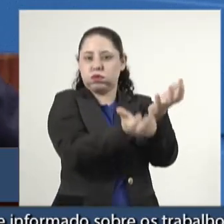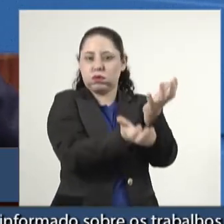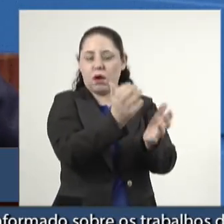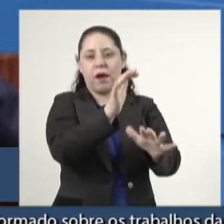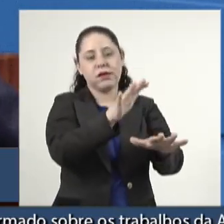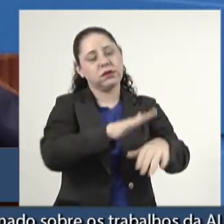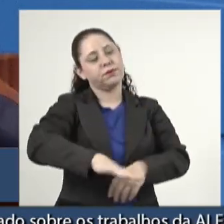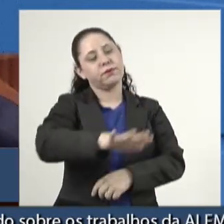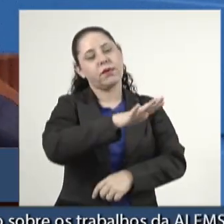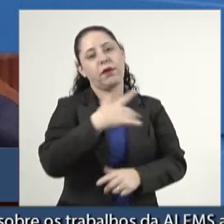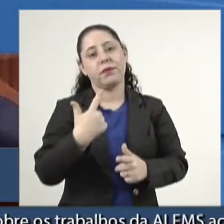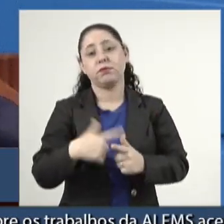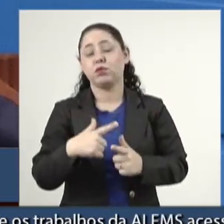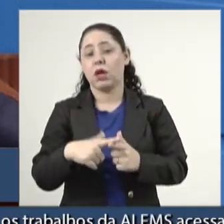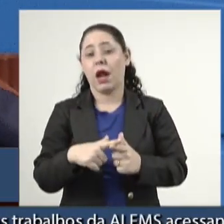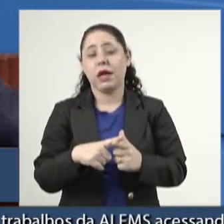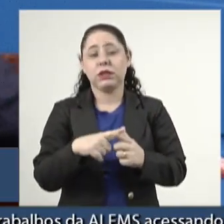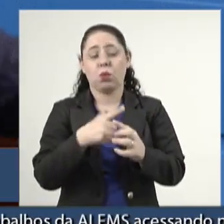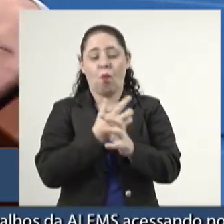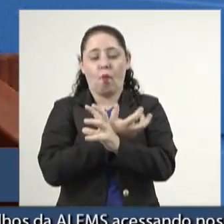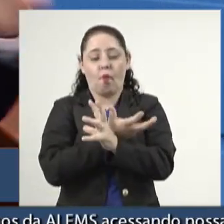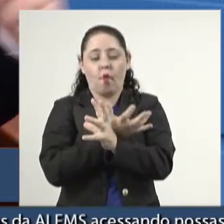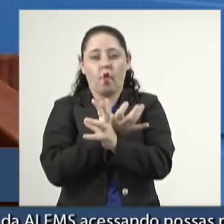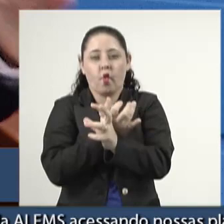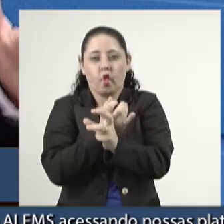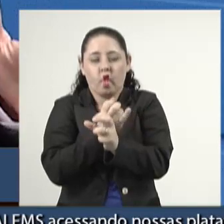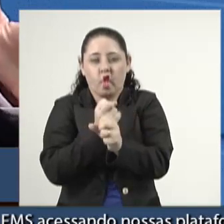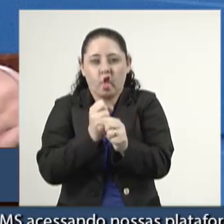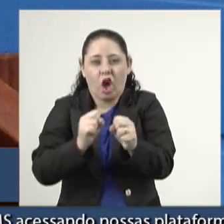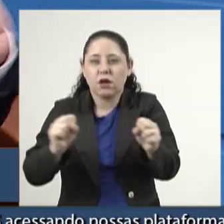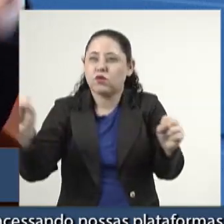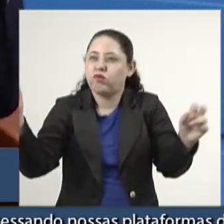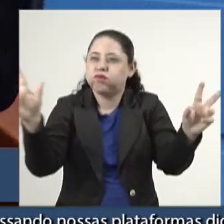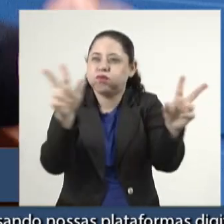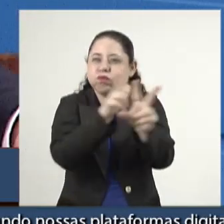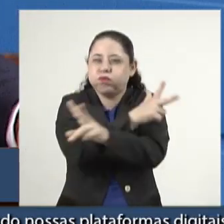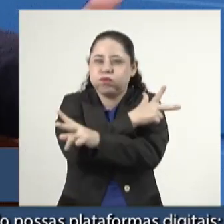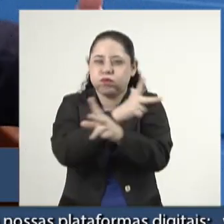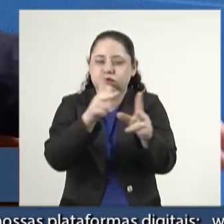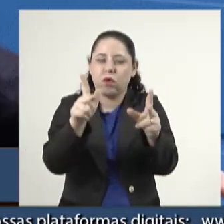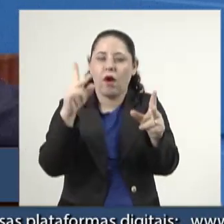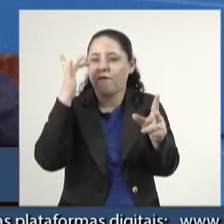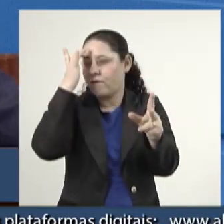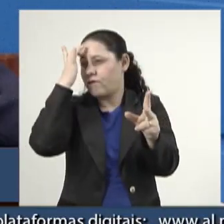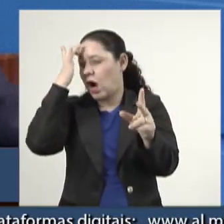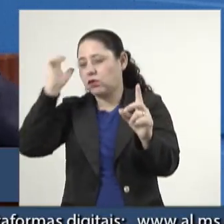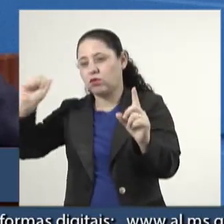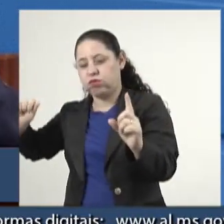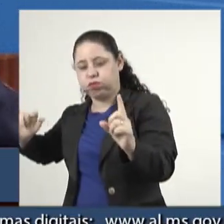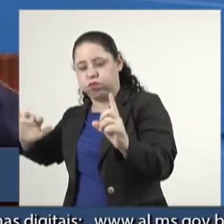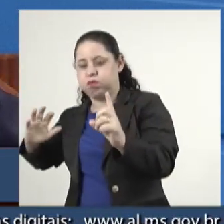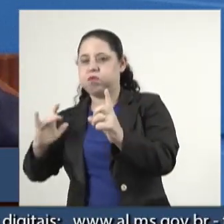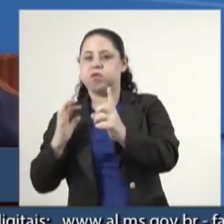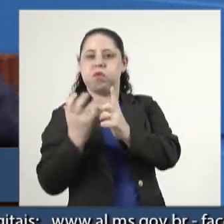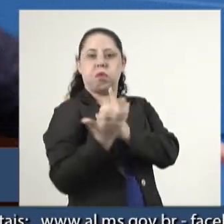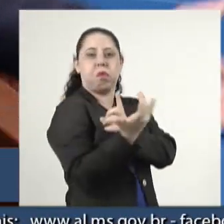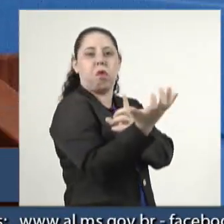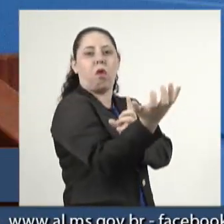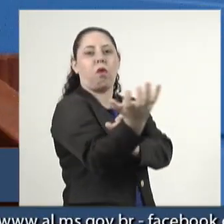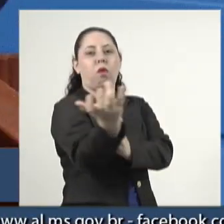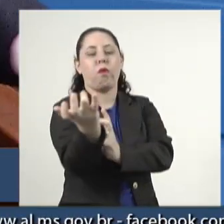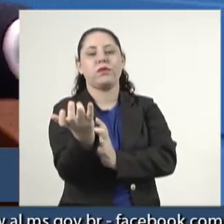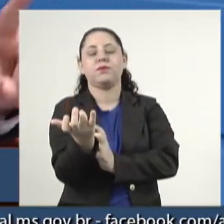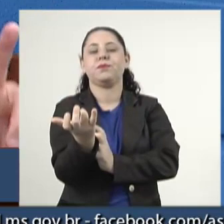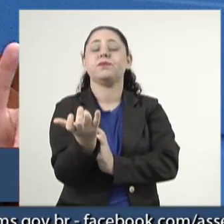numa vegetação muito seca e ventos fortes, podem facilmente, né, levar a incêndios